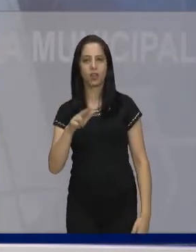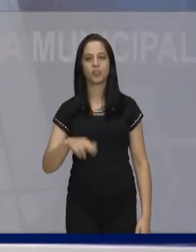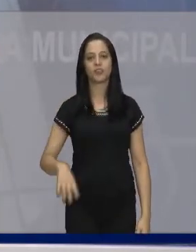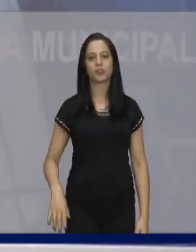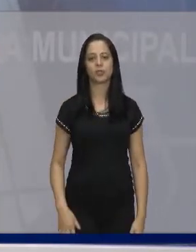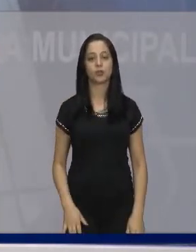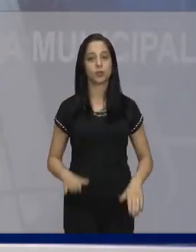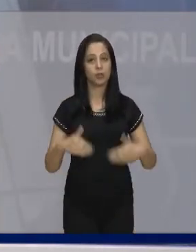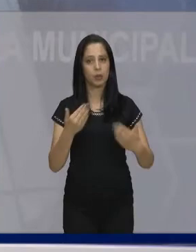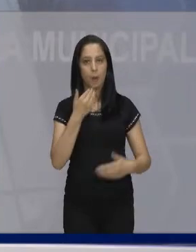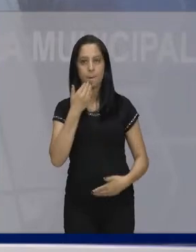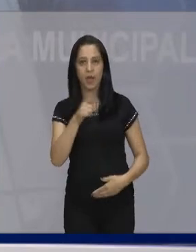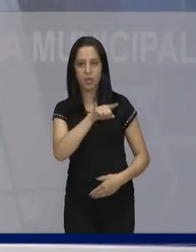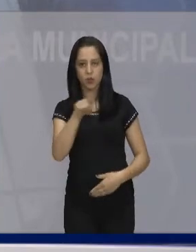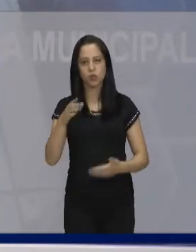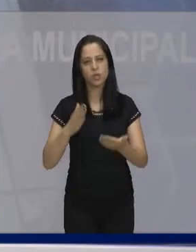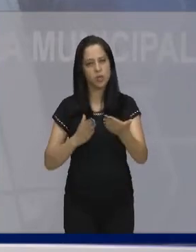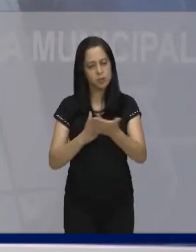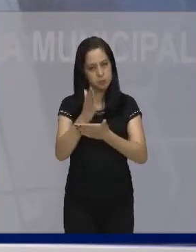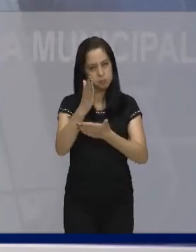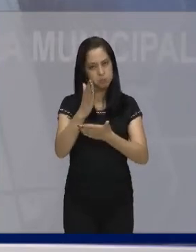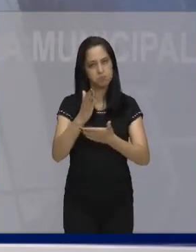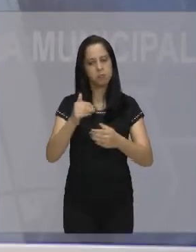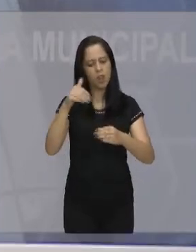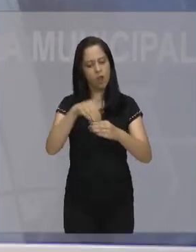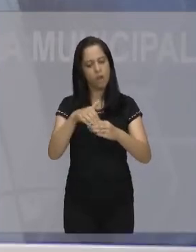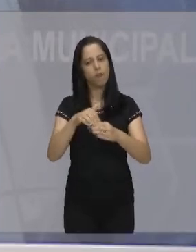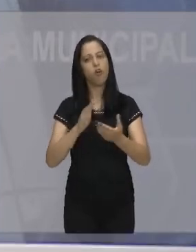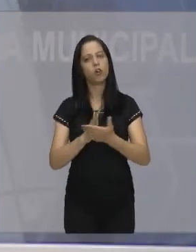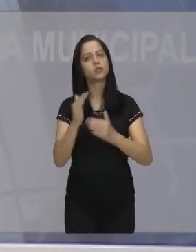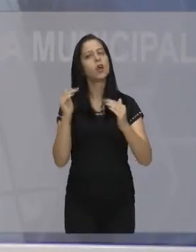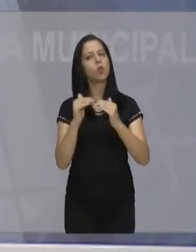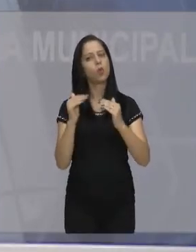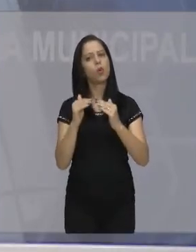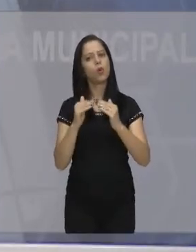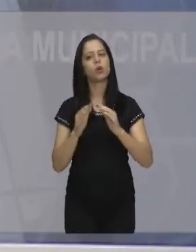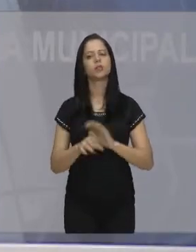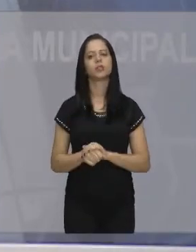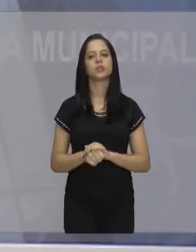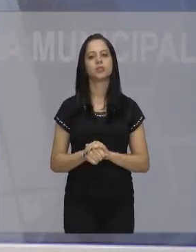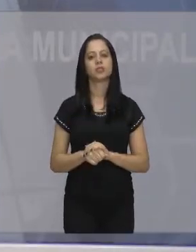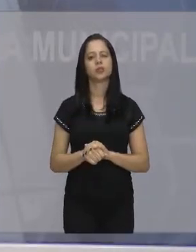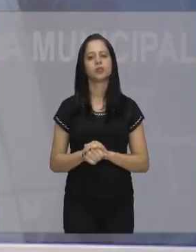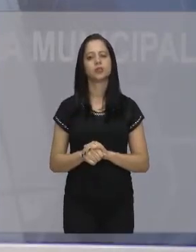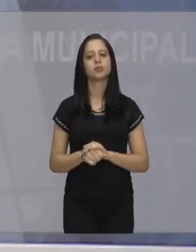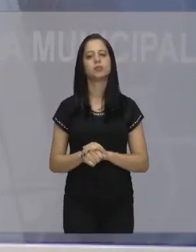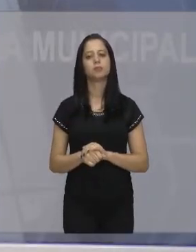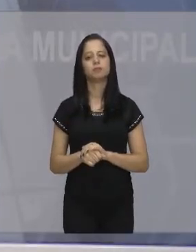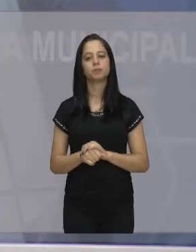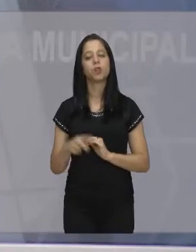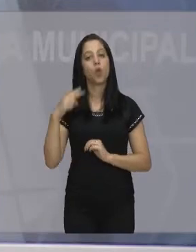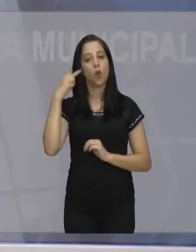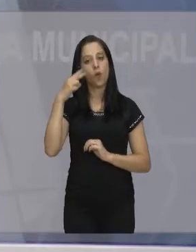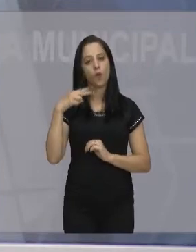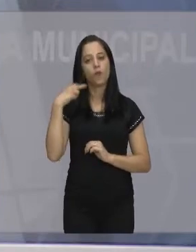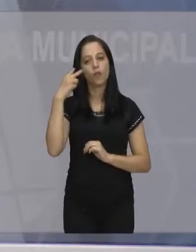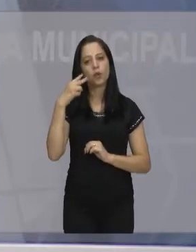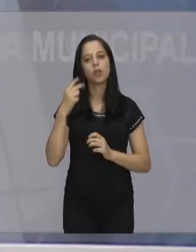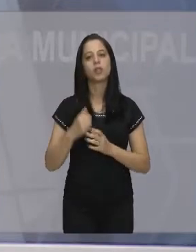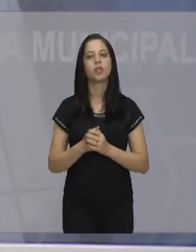a aprovação de todos os vereadores, que os vereadores possam contribuir, né? Vereadores ligados às